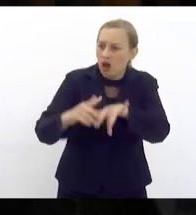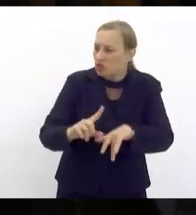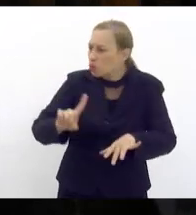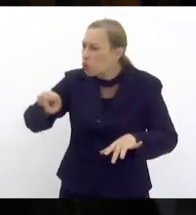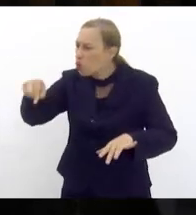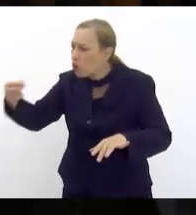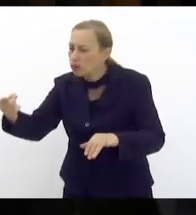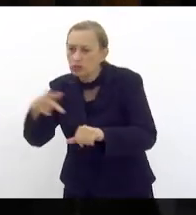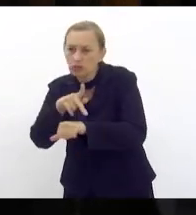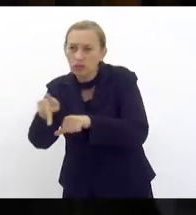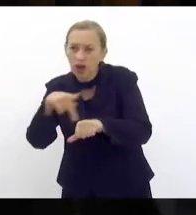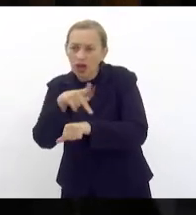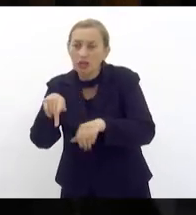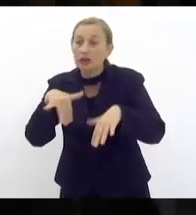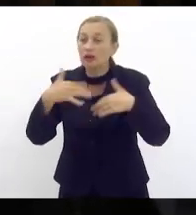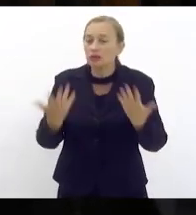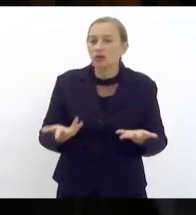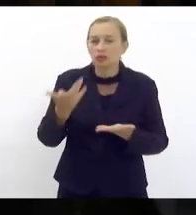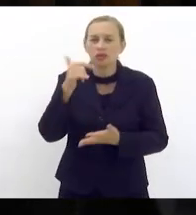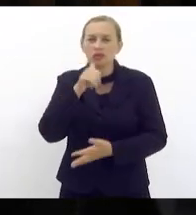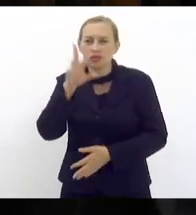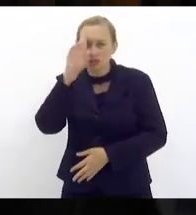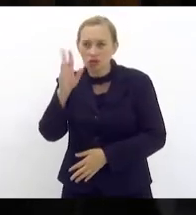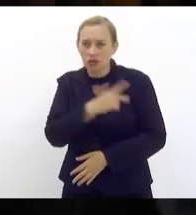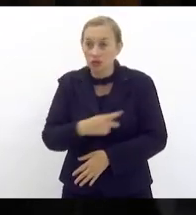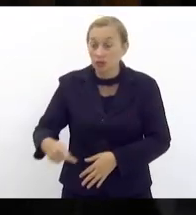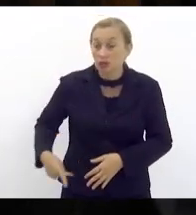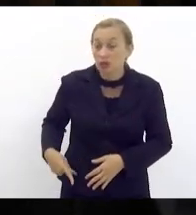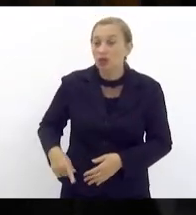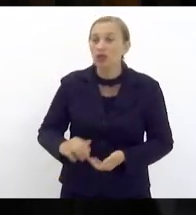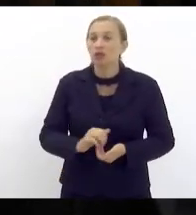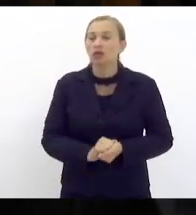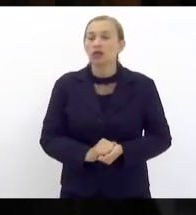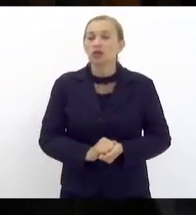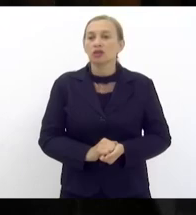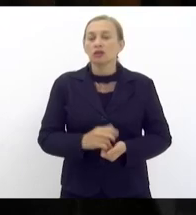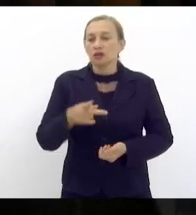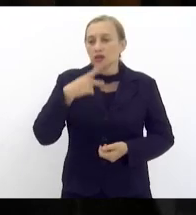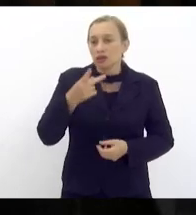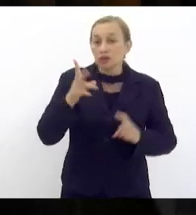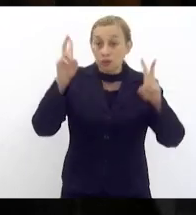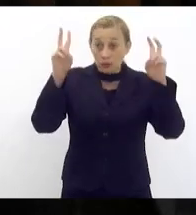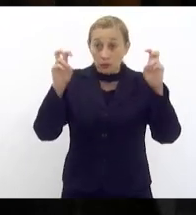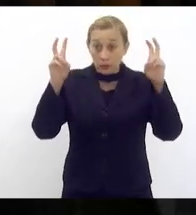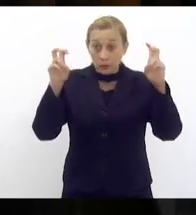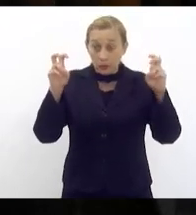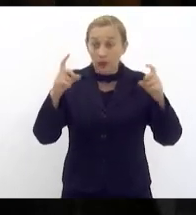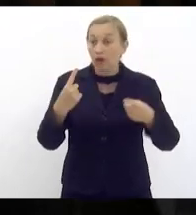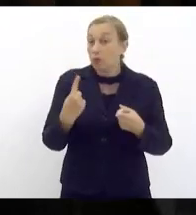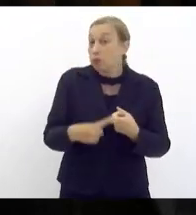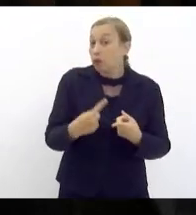outro então eu tô sendo Reincidente nesse tema porque